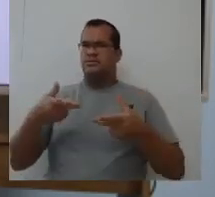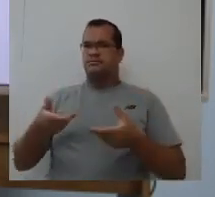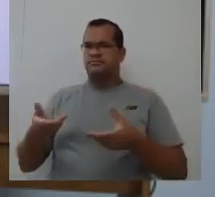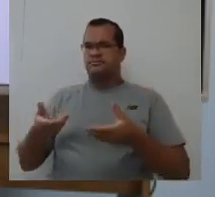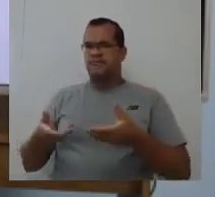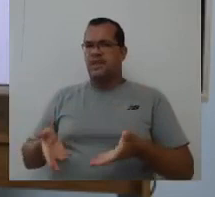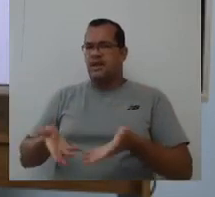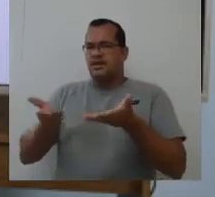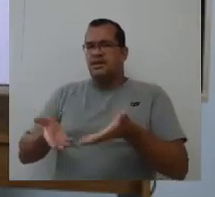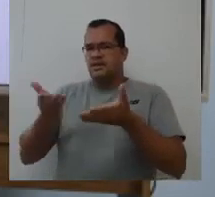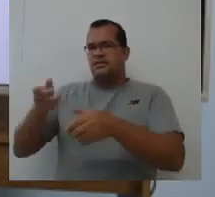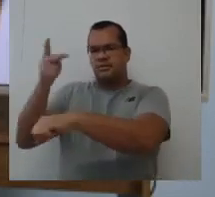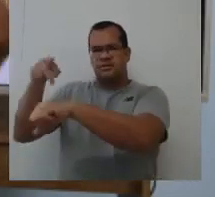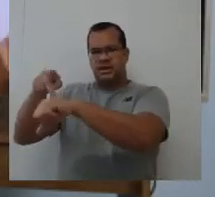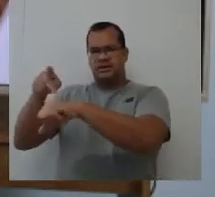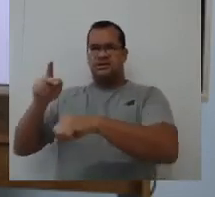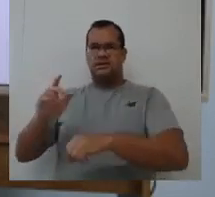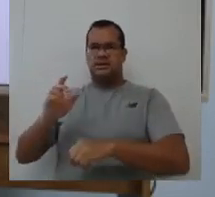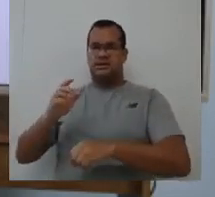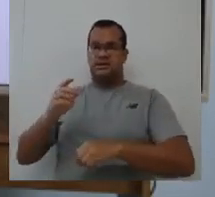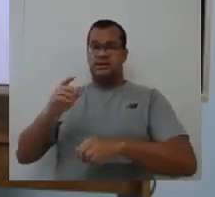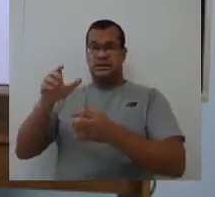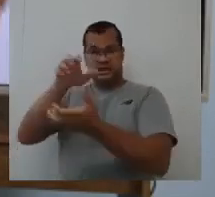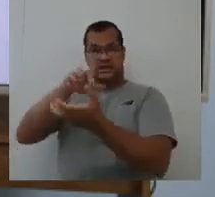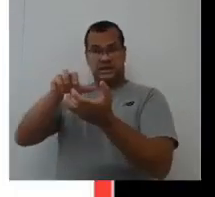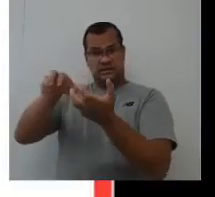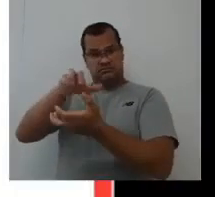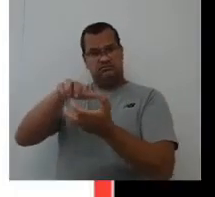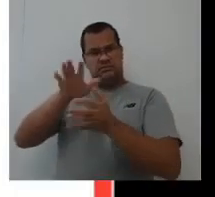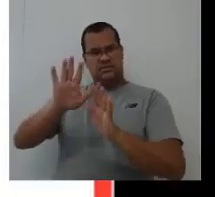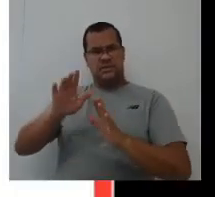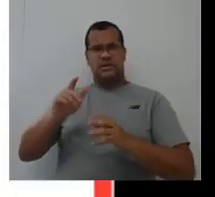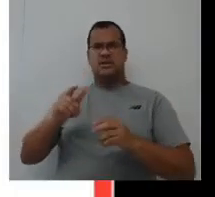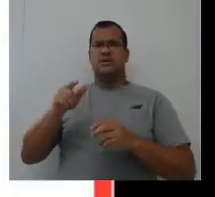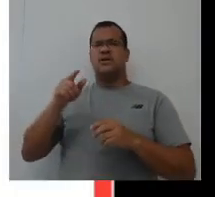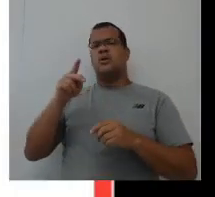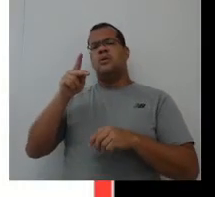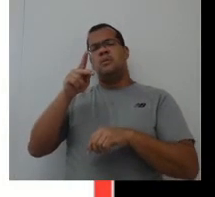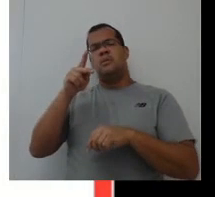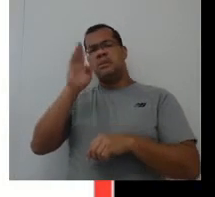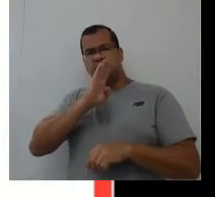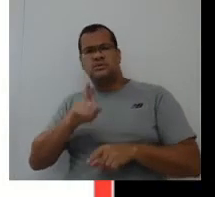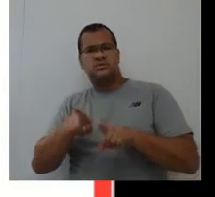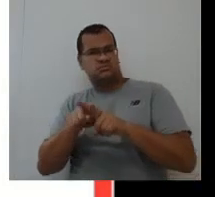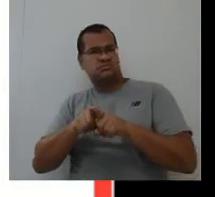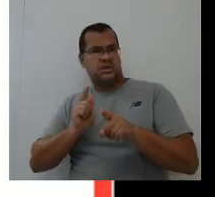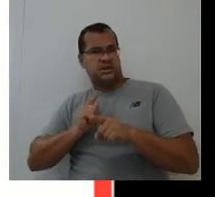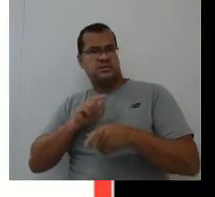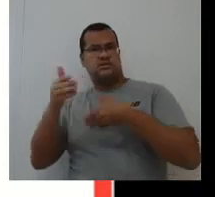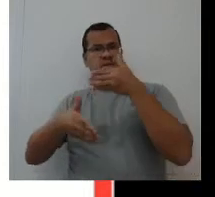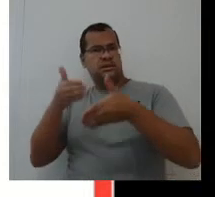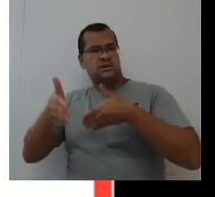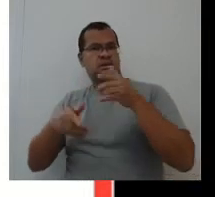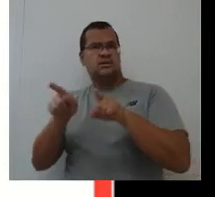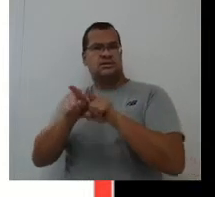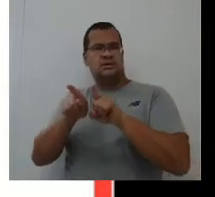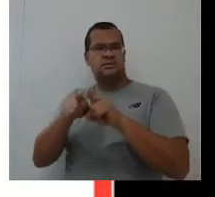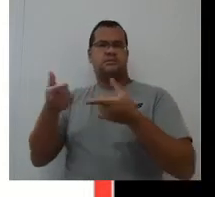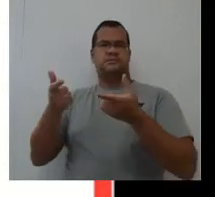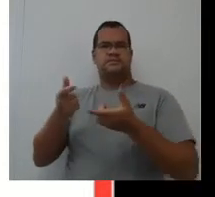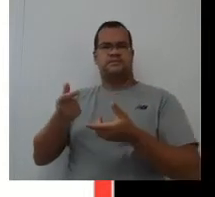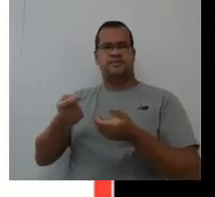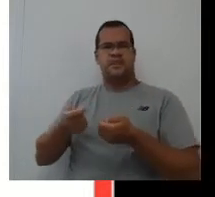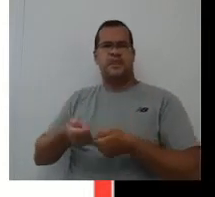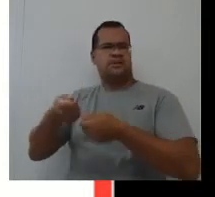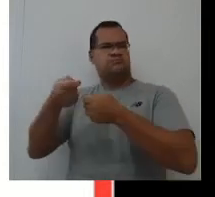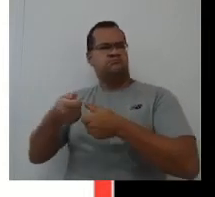esses países que estavam em guerra. O Brasil entrou na guerra como fornecedor de mantimentos, mas também participou das batalhas